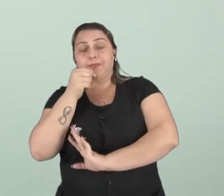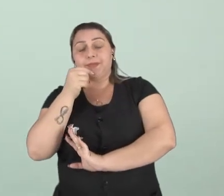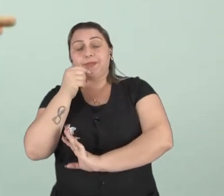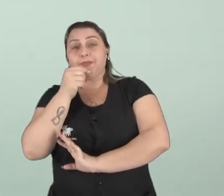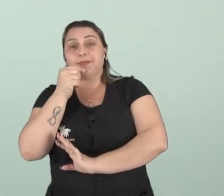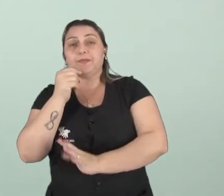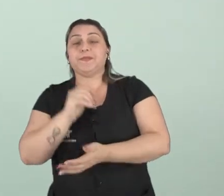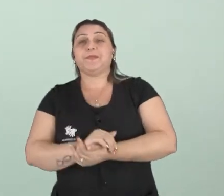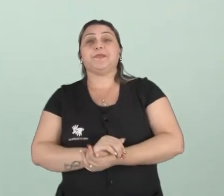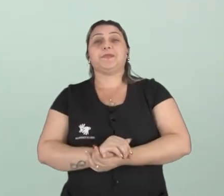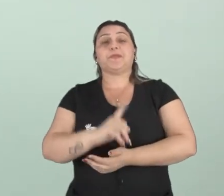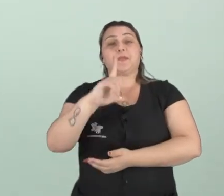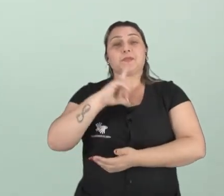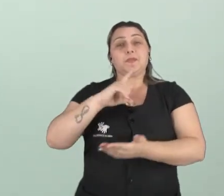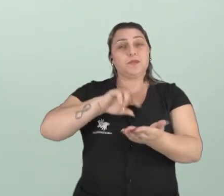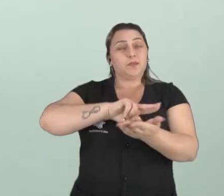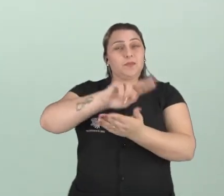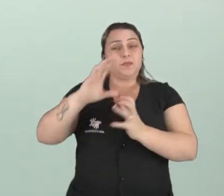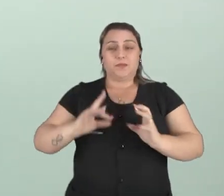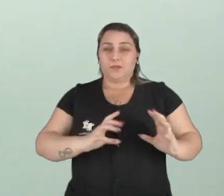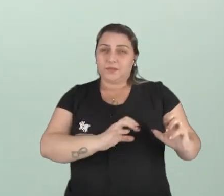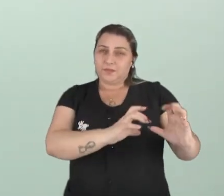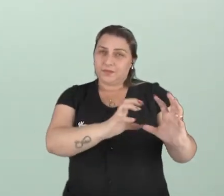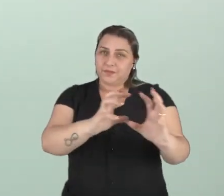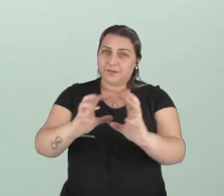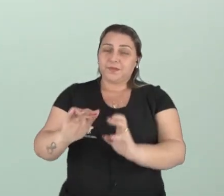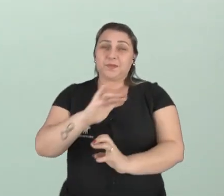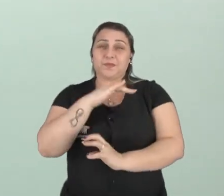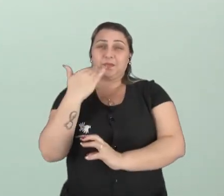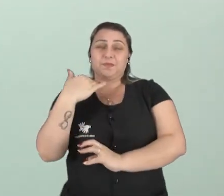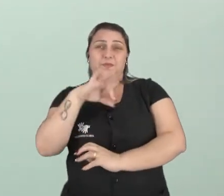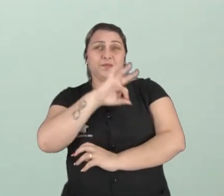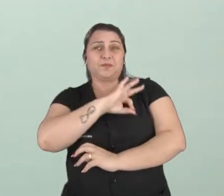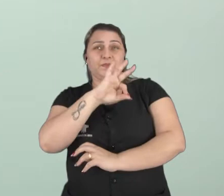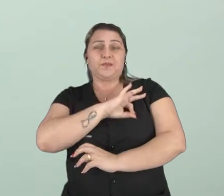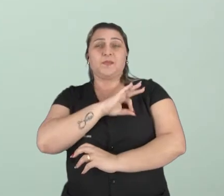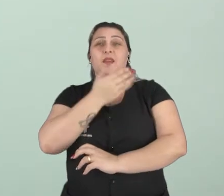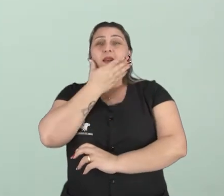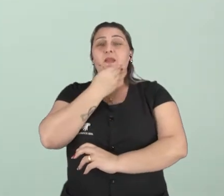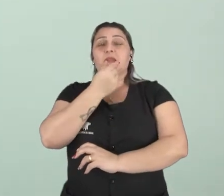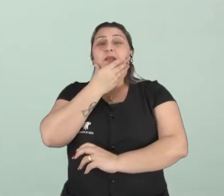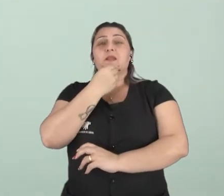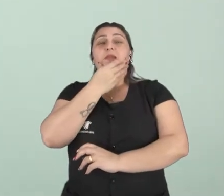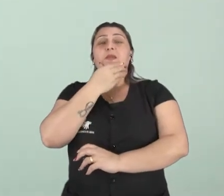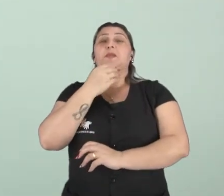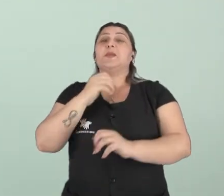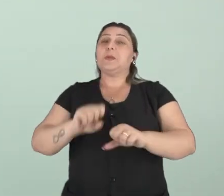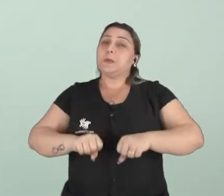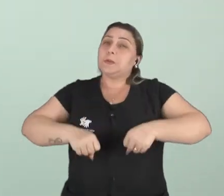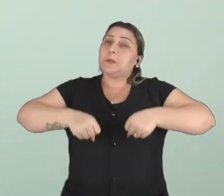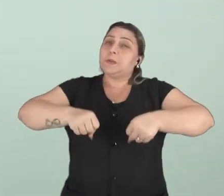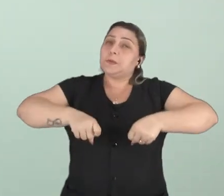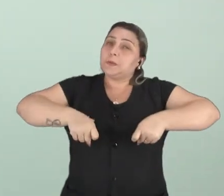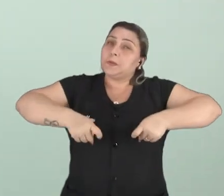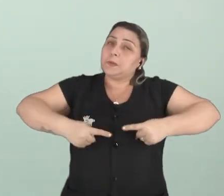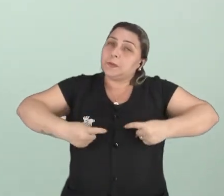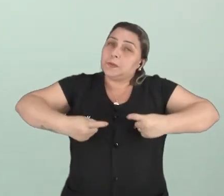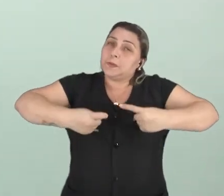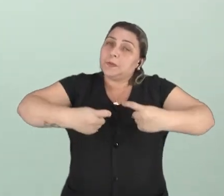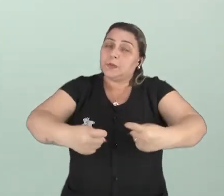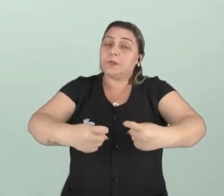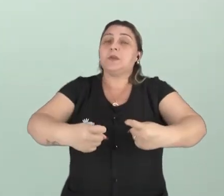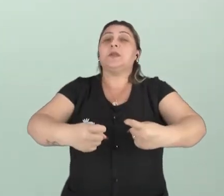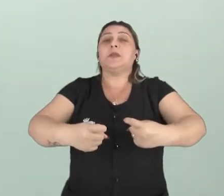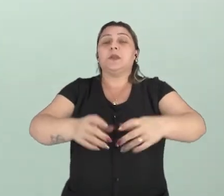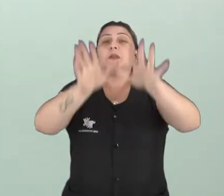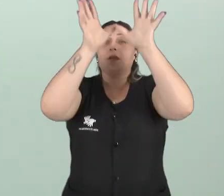como pano de fundo, a gente tem vários conflitos, morte de soldados, né, de homens que lutaram, que travaram essa